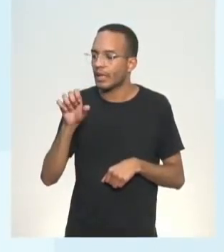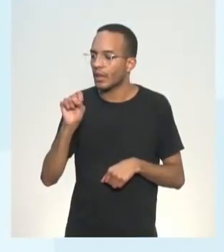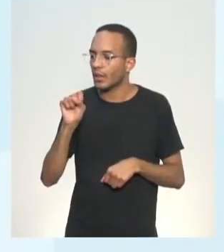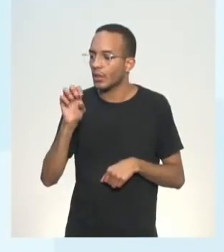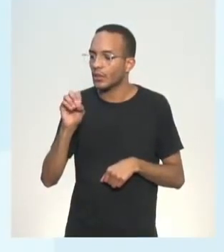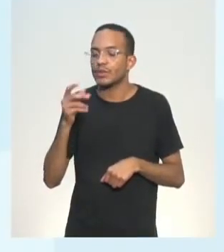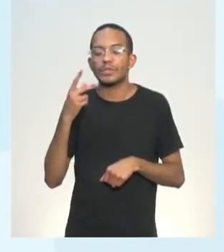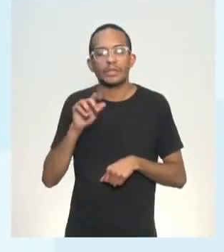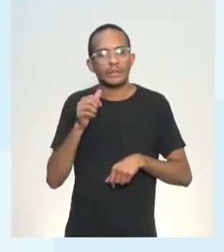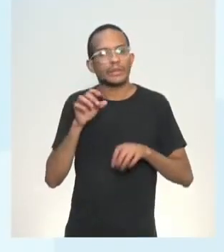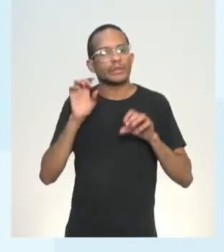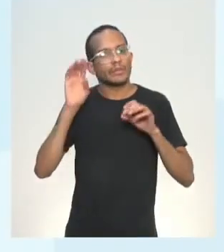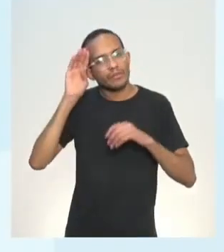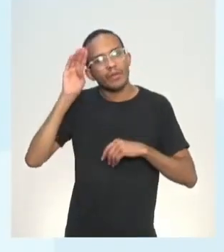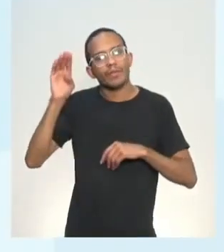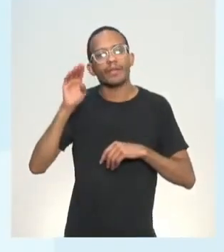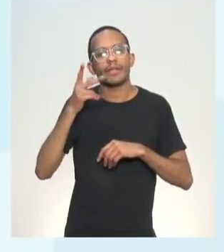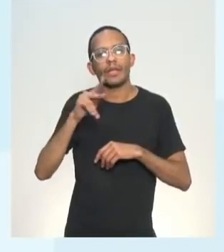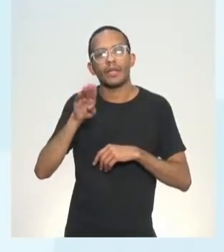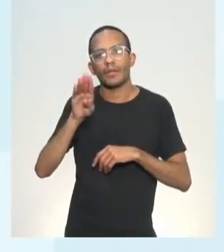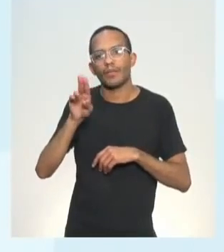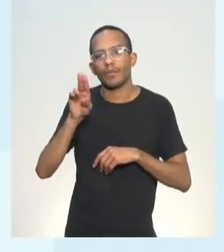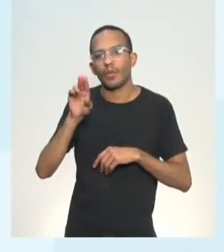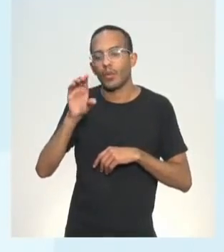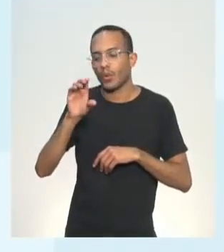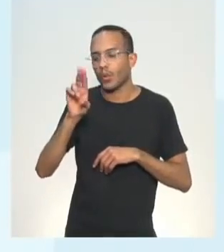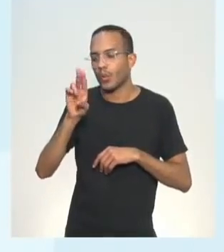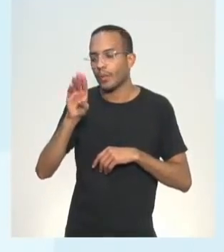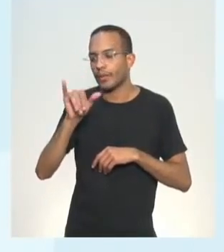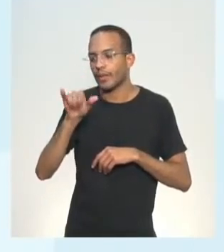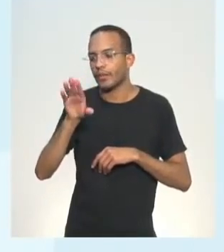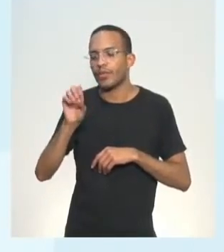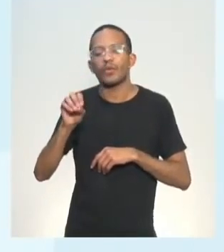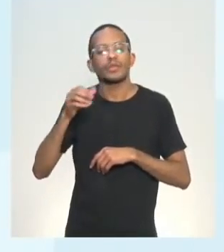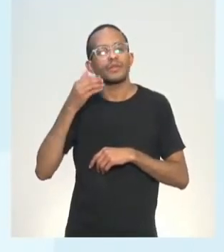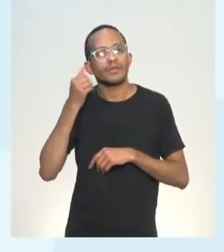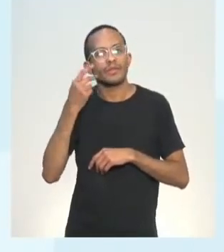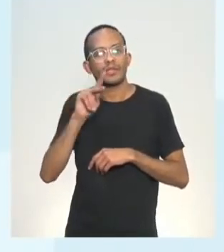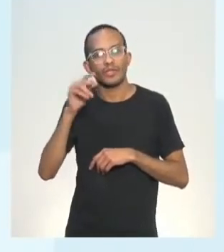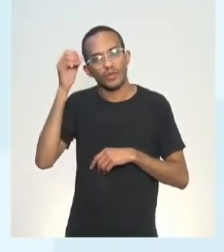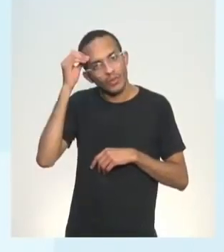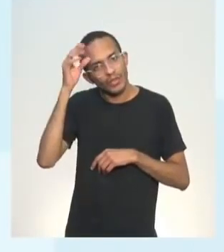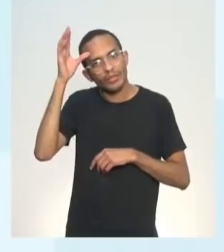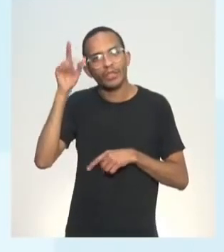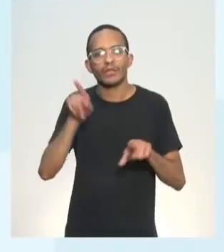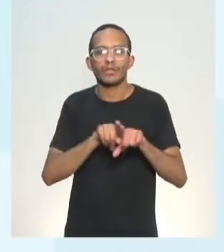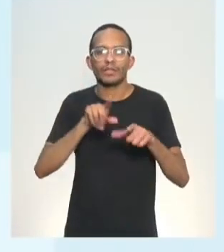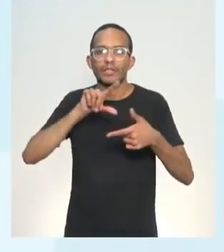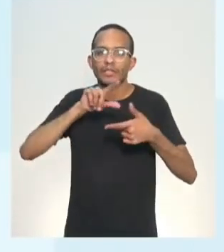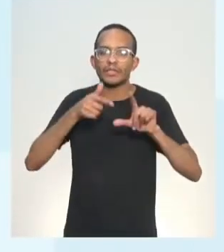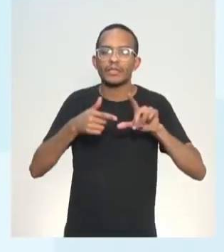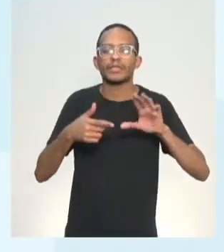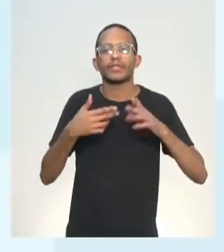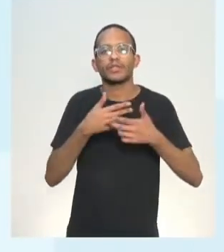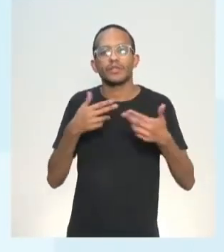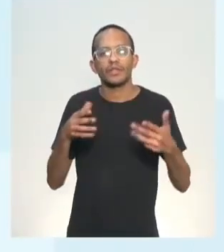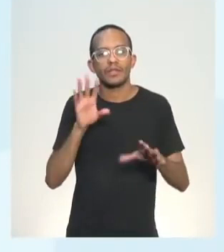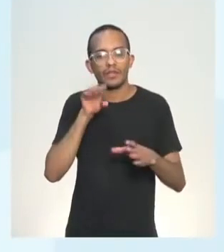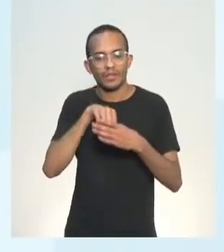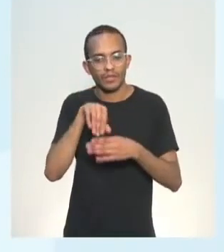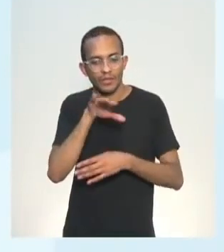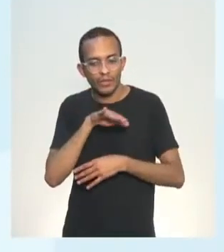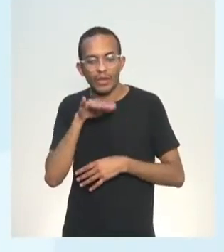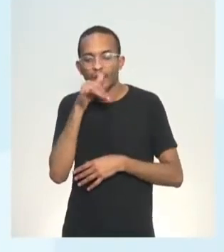abstracionistas, especialmente os cubistas, como Picasso, se apropriaram muito desse conhecimento da geometrização das formas